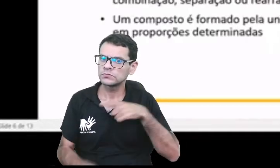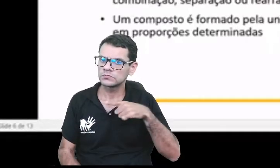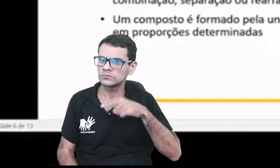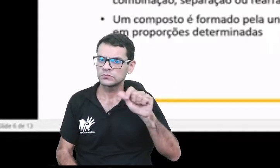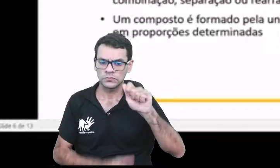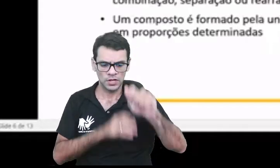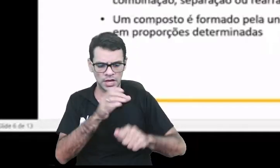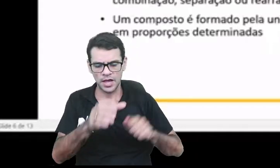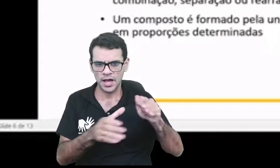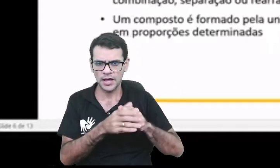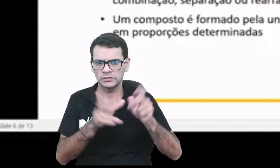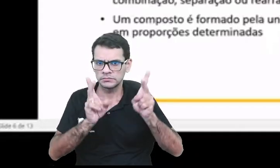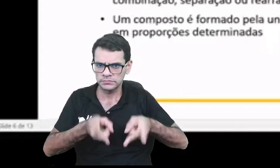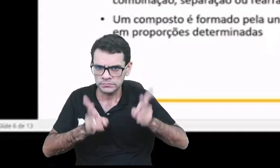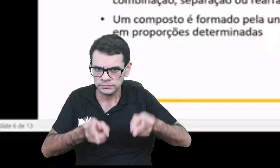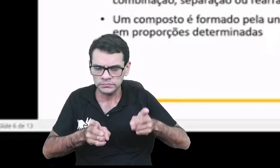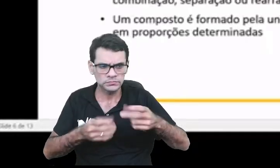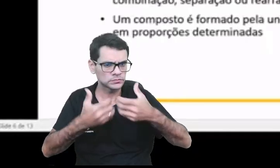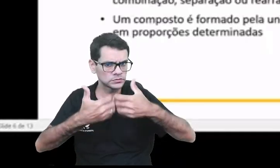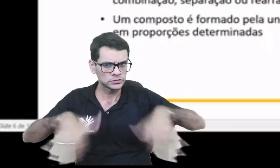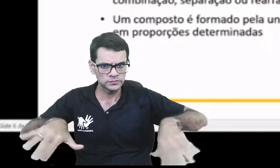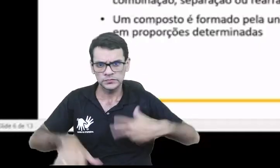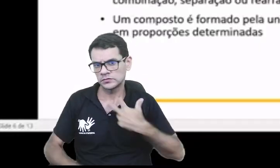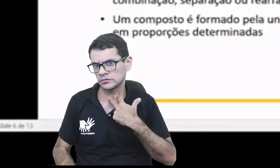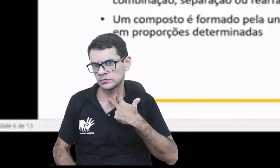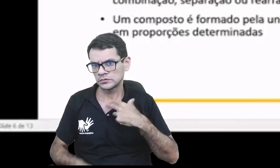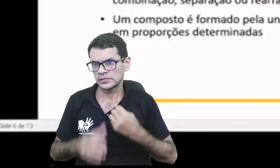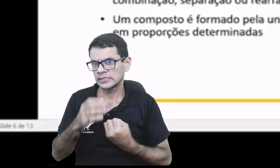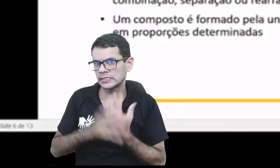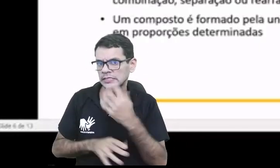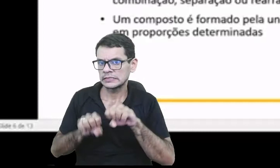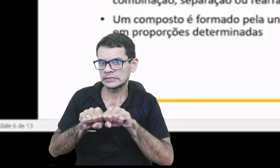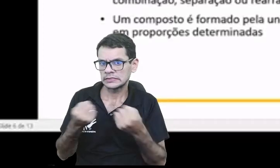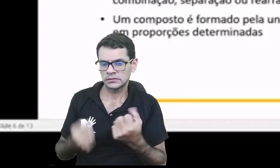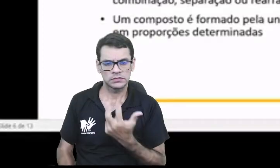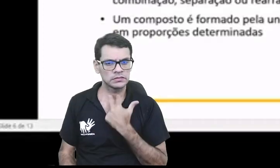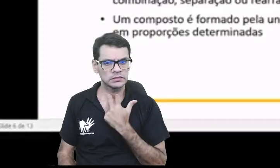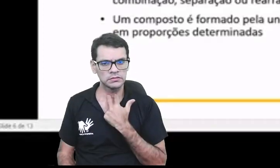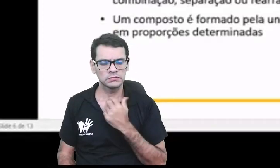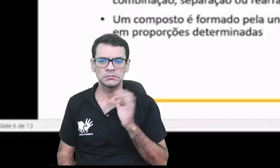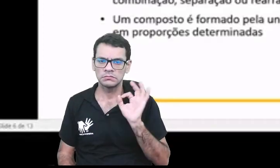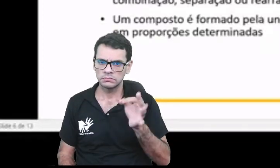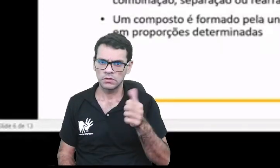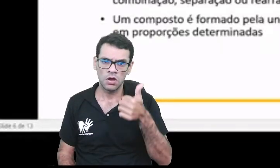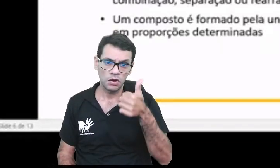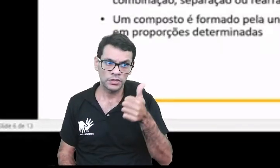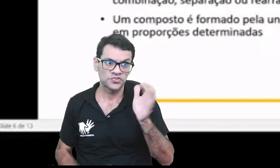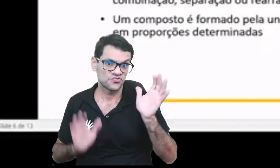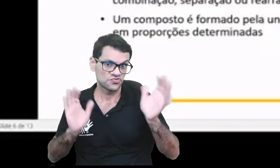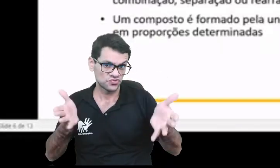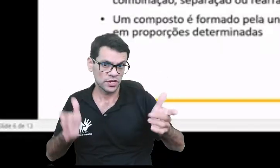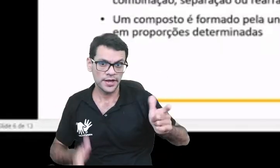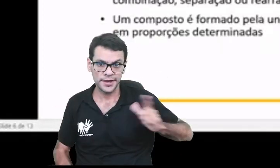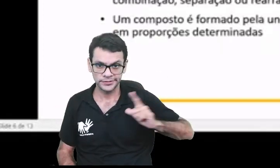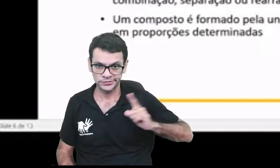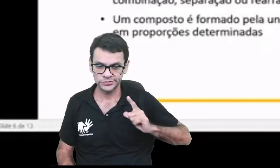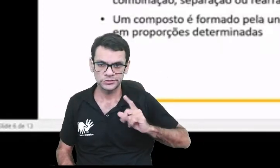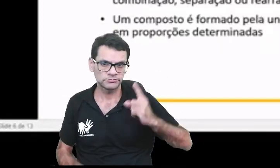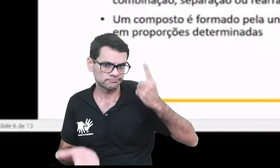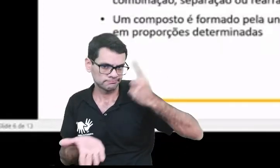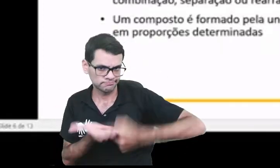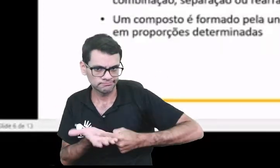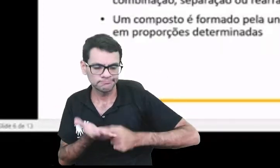são permanentes e indivisíveis e não podem ser criados nem destruídos. Beleza, isso a gente já tinha, ele